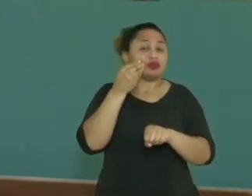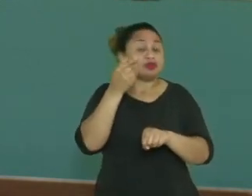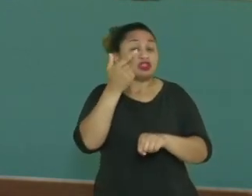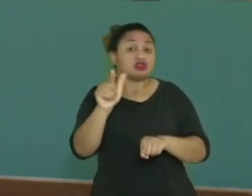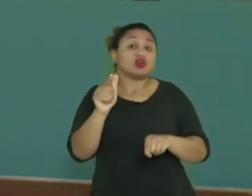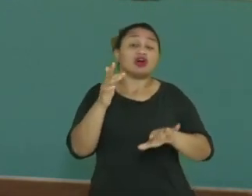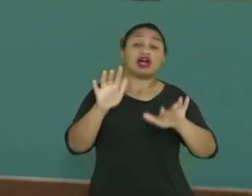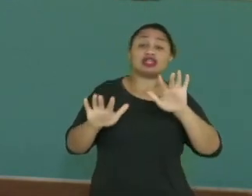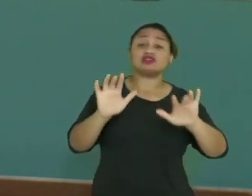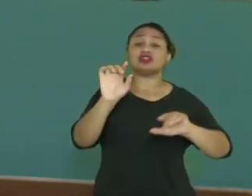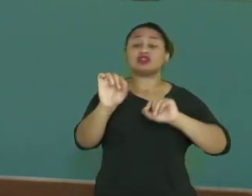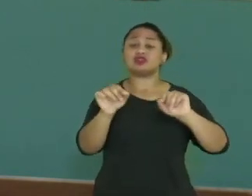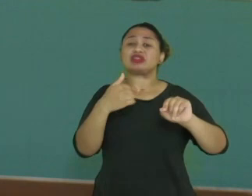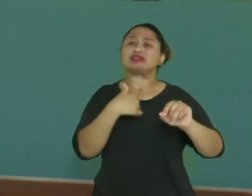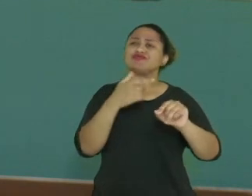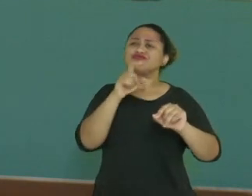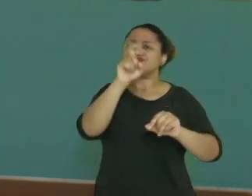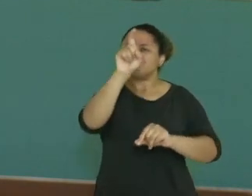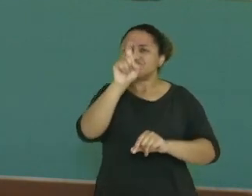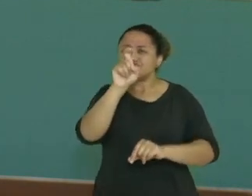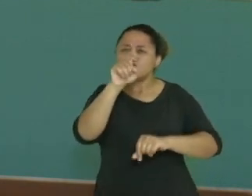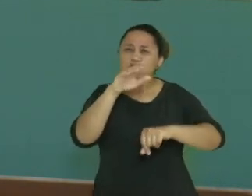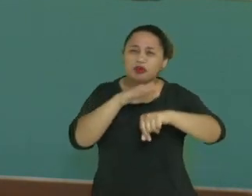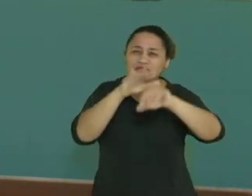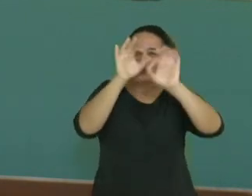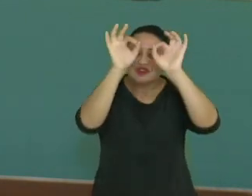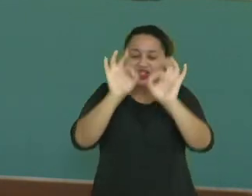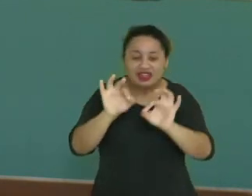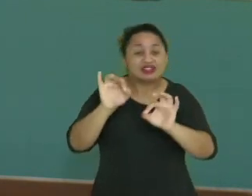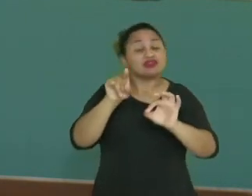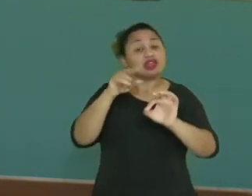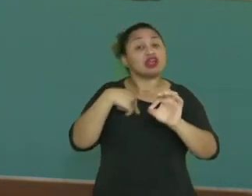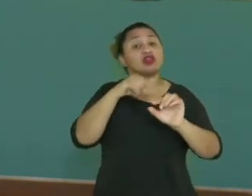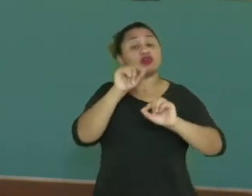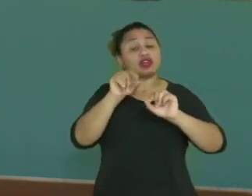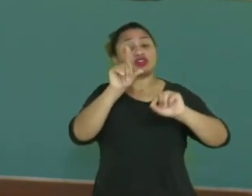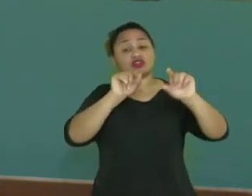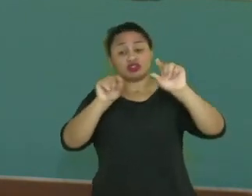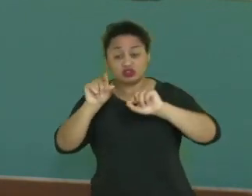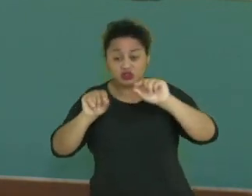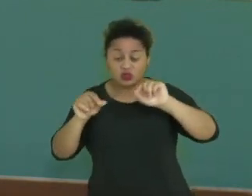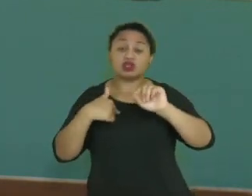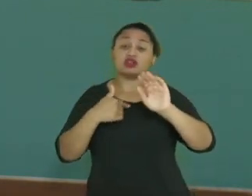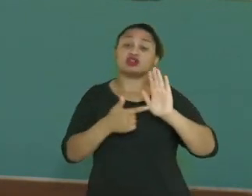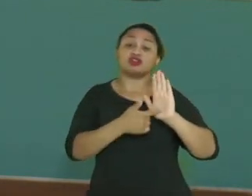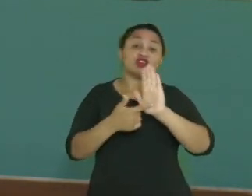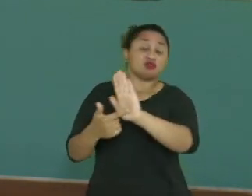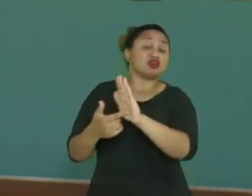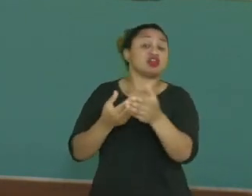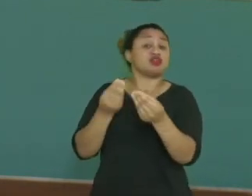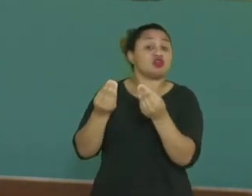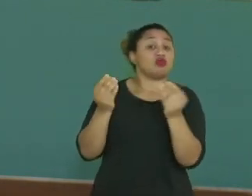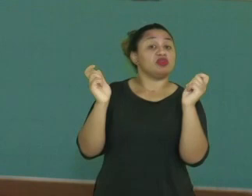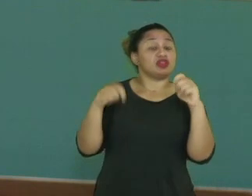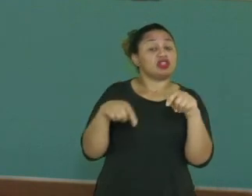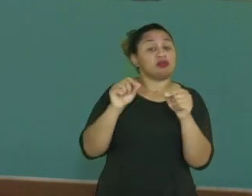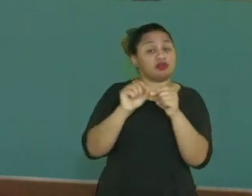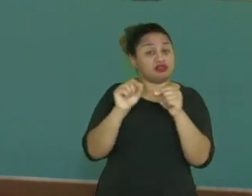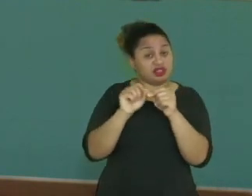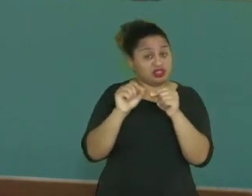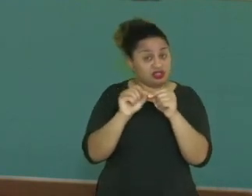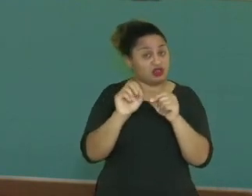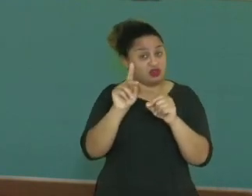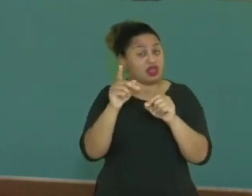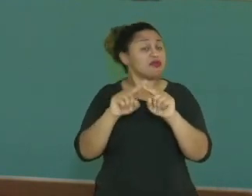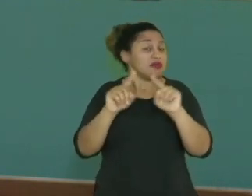gente acaba não colocando ali no momento, no lugarzinho, ele vai selecionando e vai indicando ali como você pode ocorrer, né?